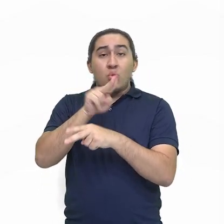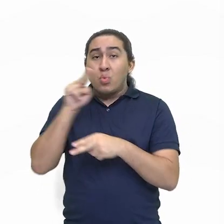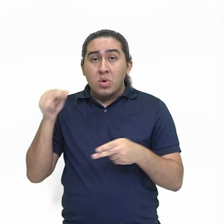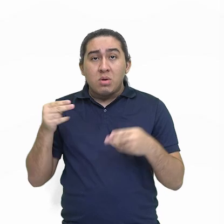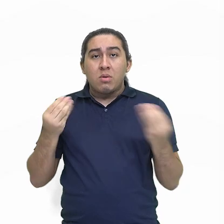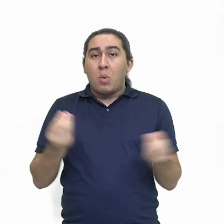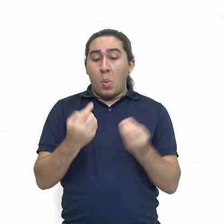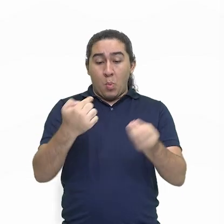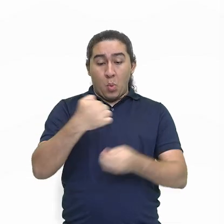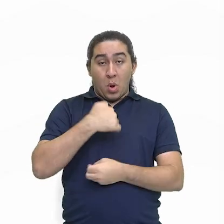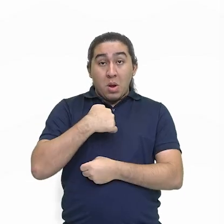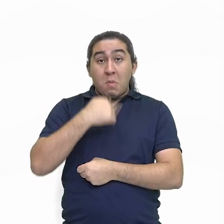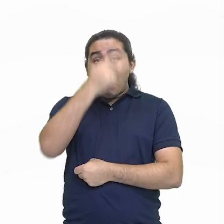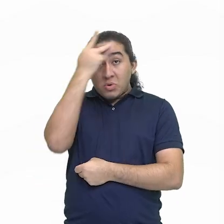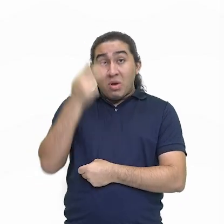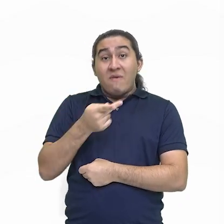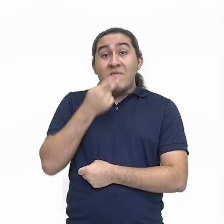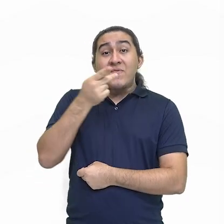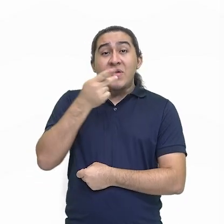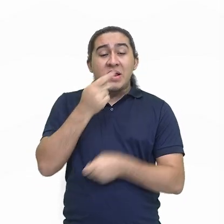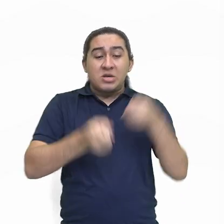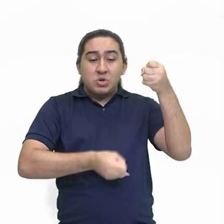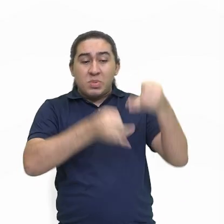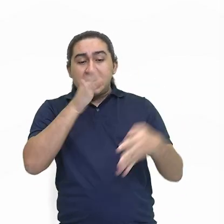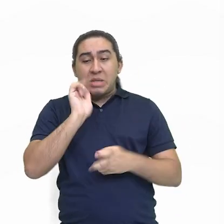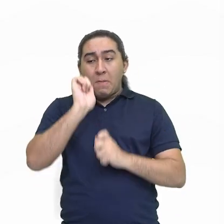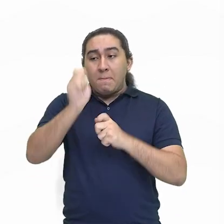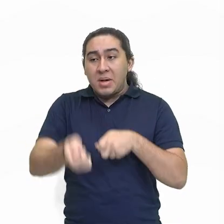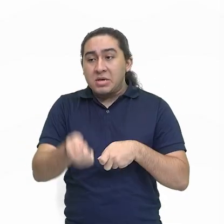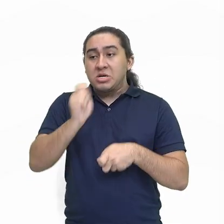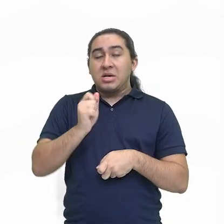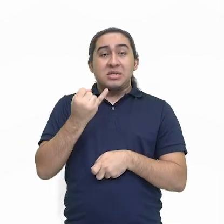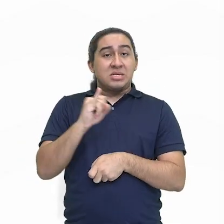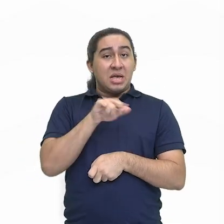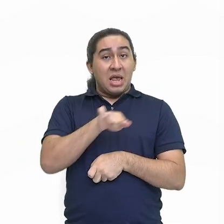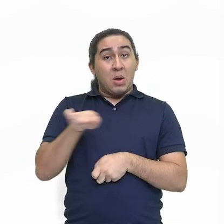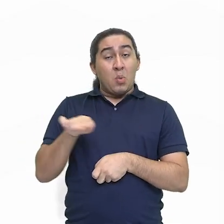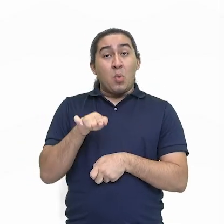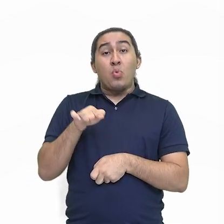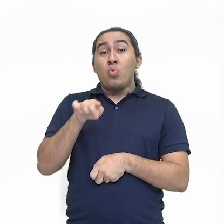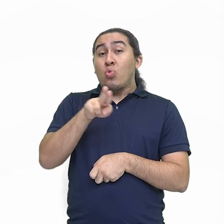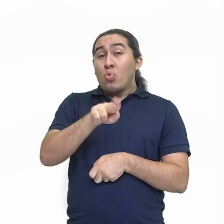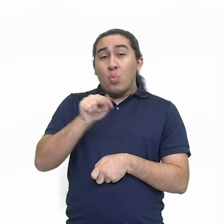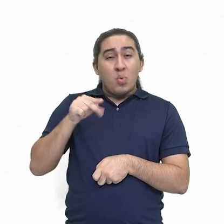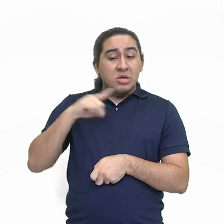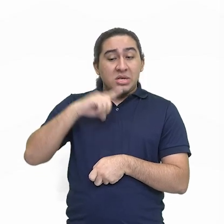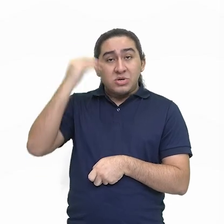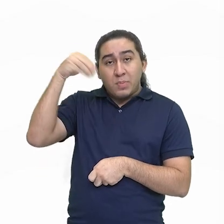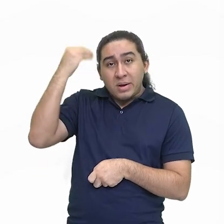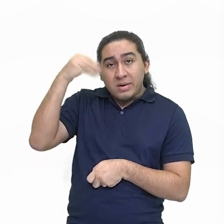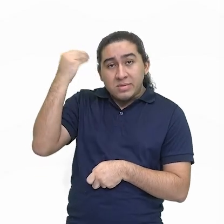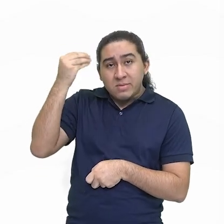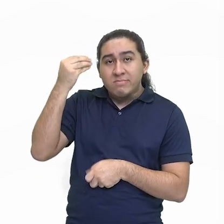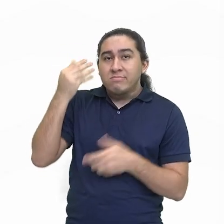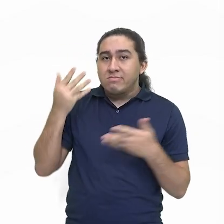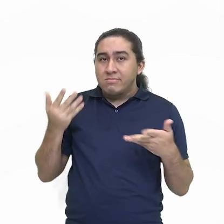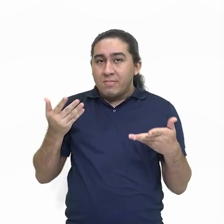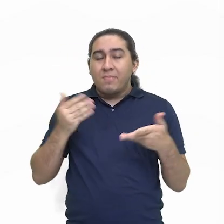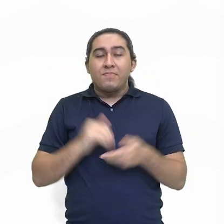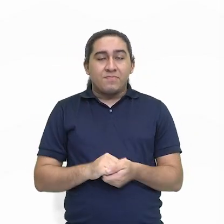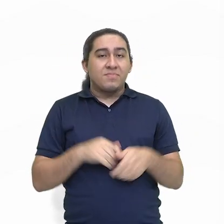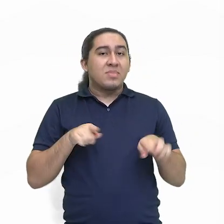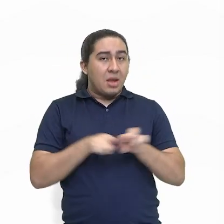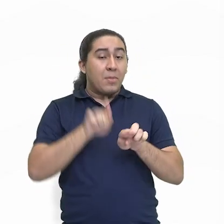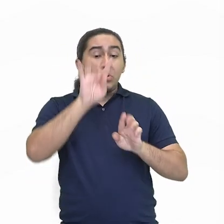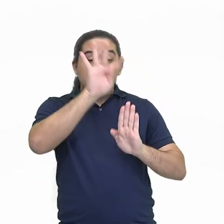vou poder inferir nada sobre isso se eu não conhecer anteriormente. E assim é o